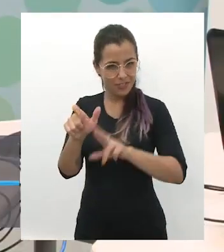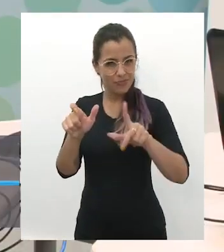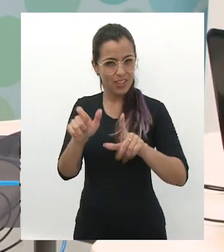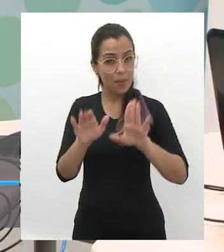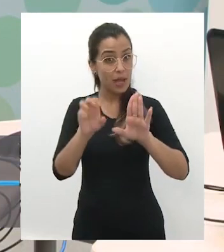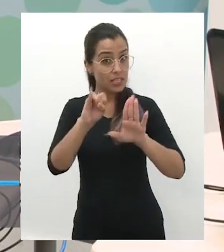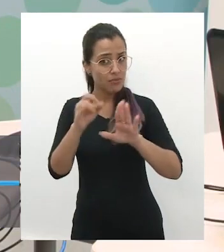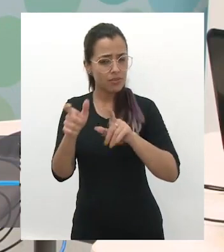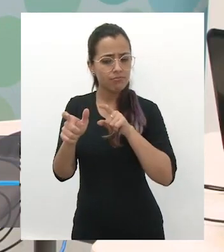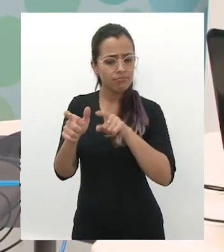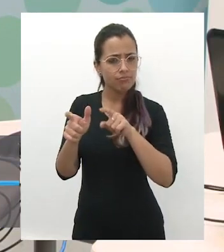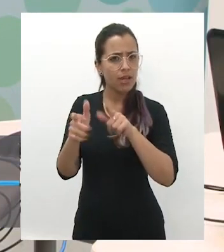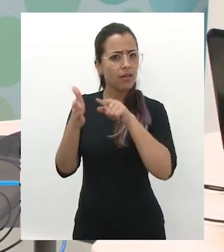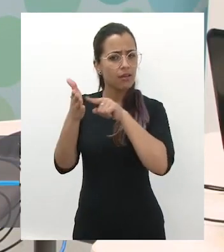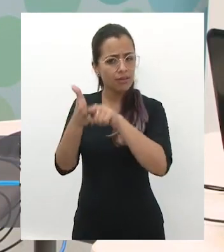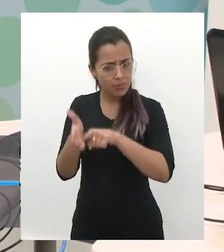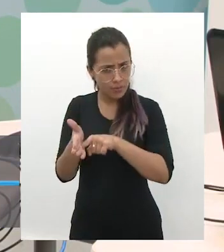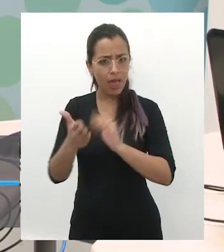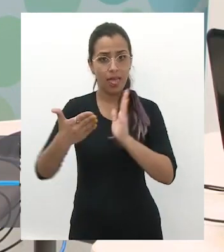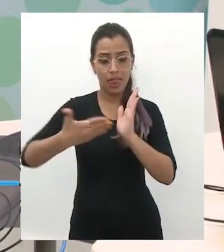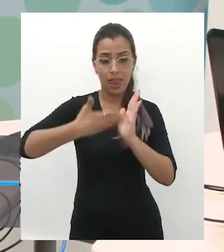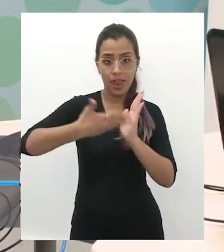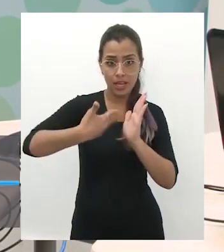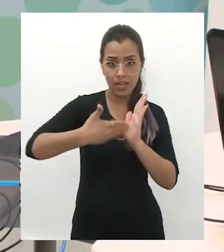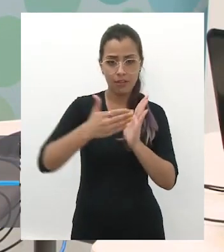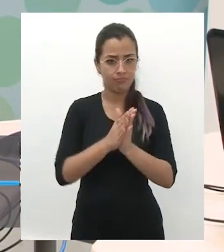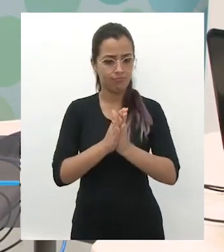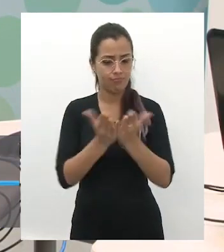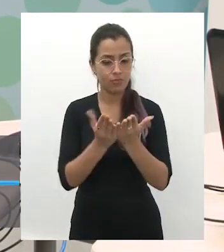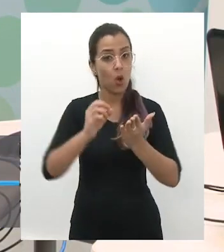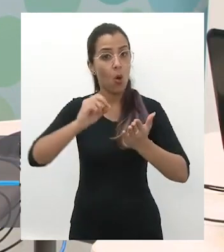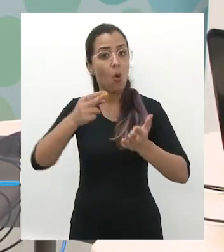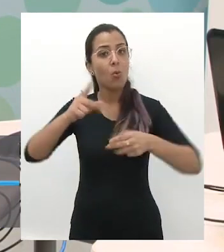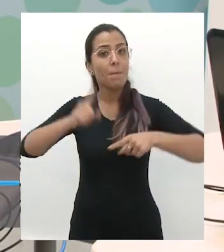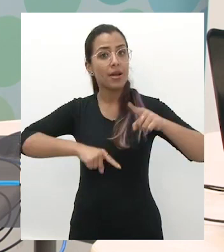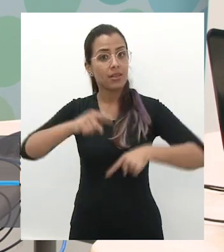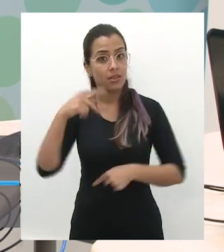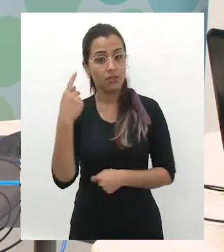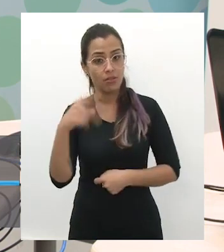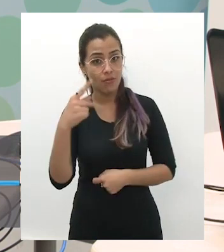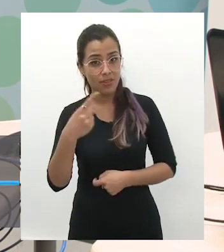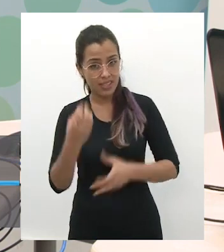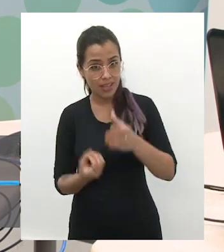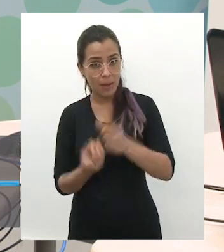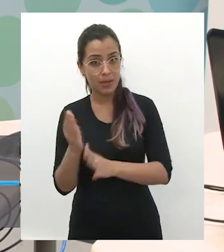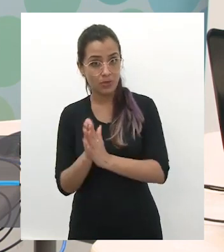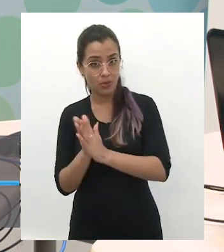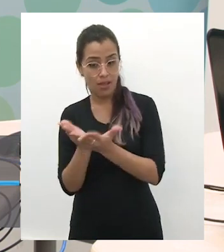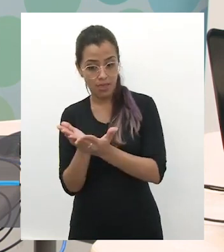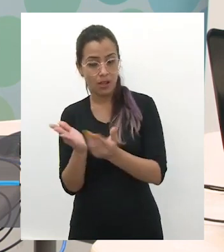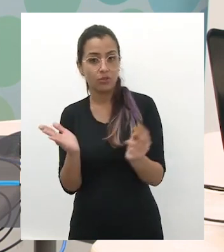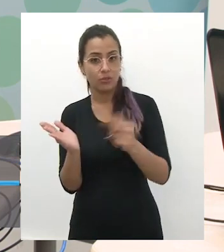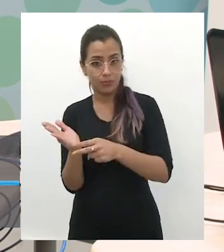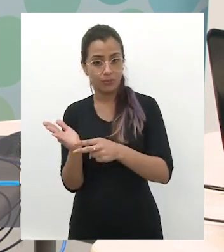vocês virem em algum livro, no próprio material de vocês, aí como apareceu no nosso caderno do aluno, saibam que